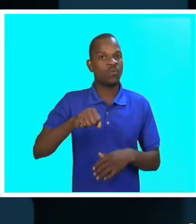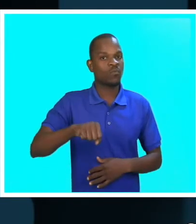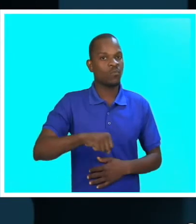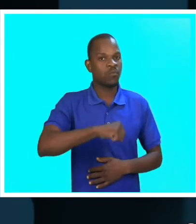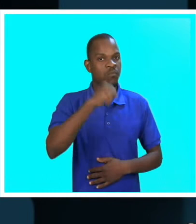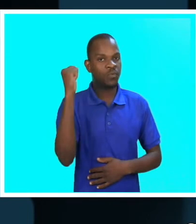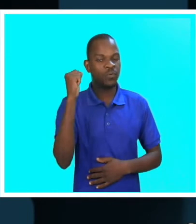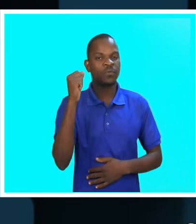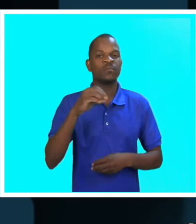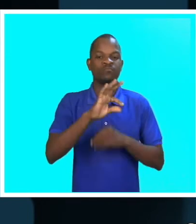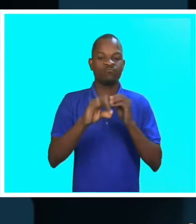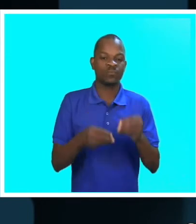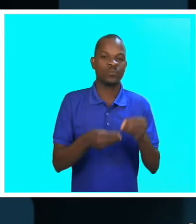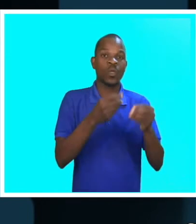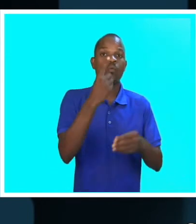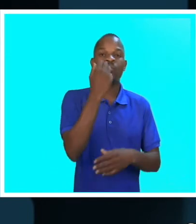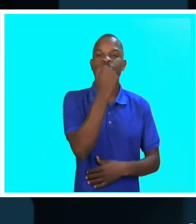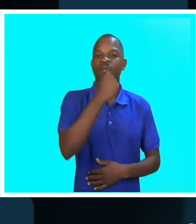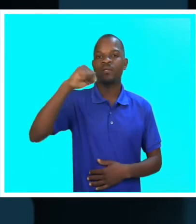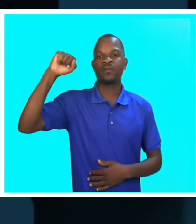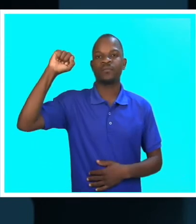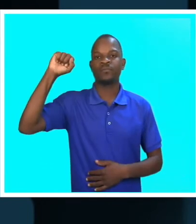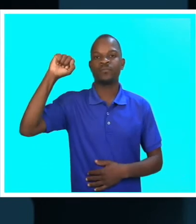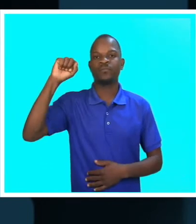terá 1 milhão de meticais.